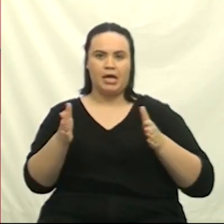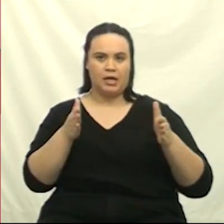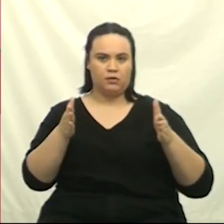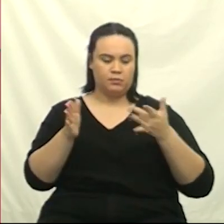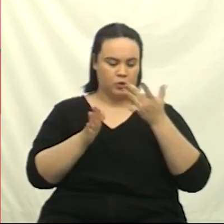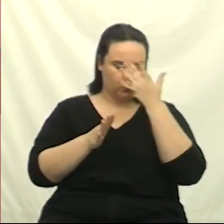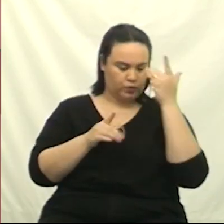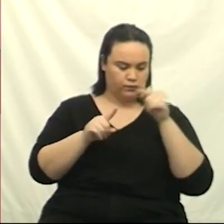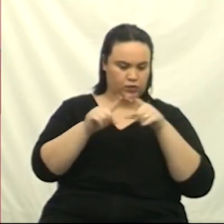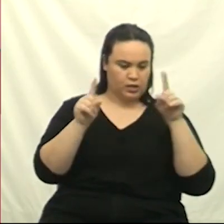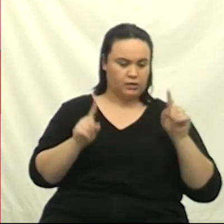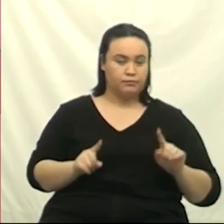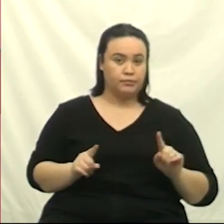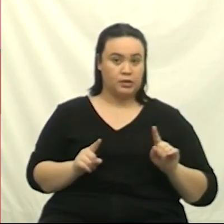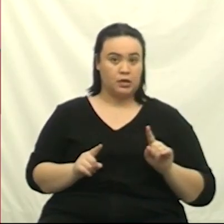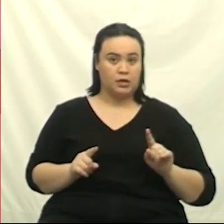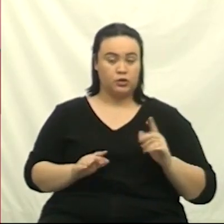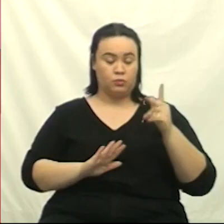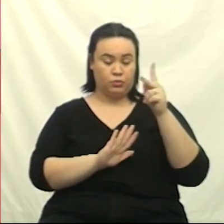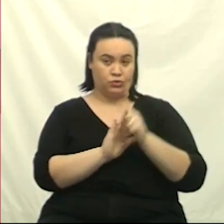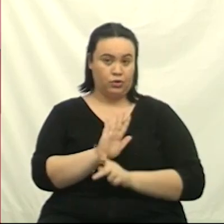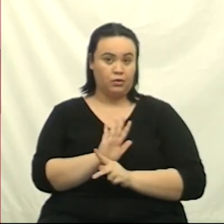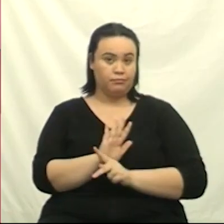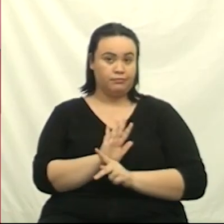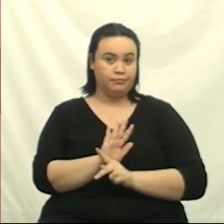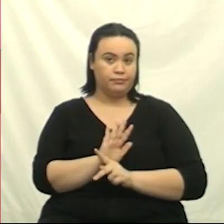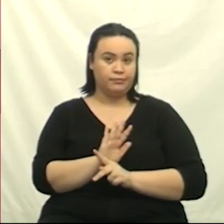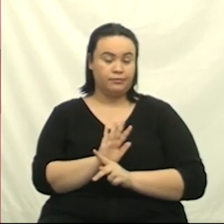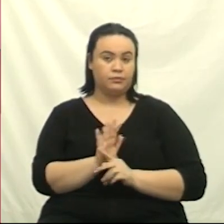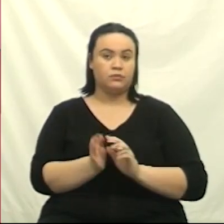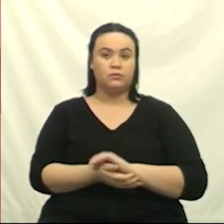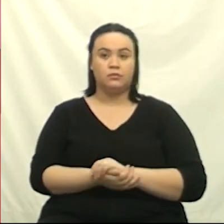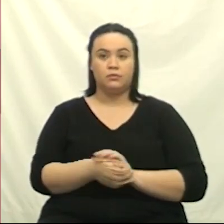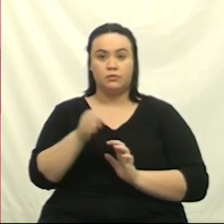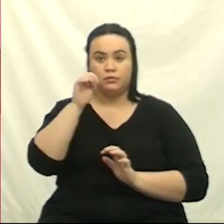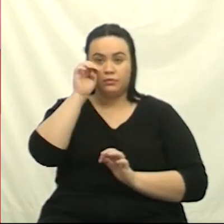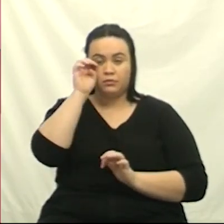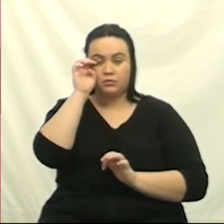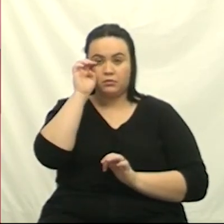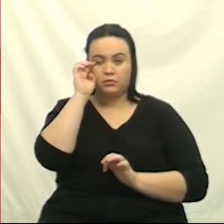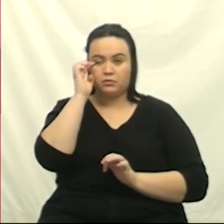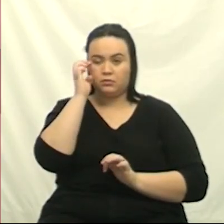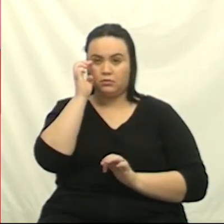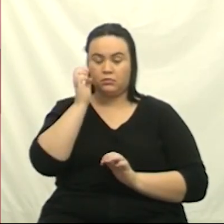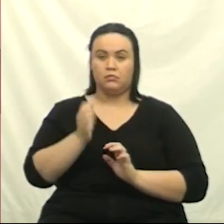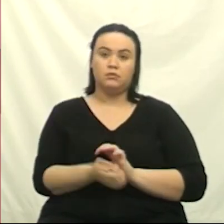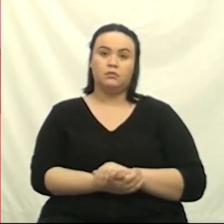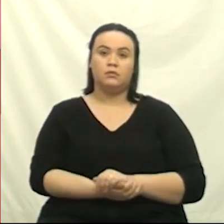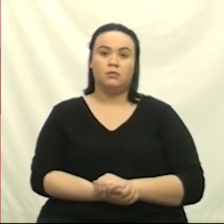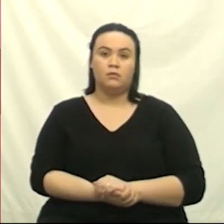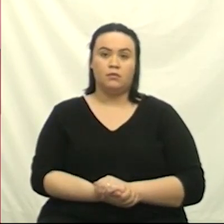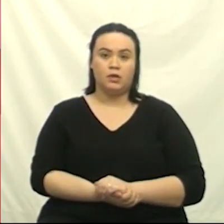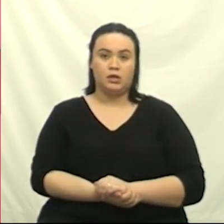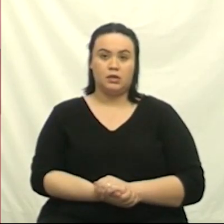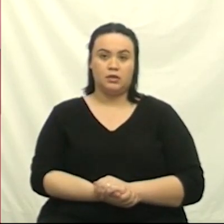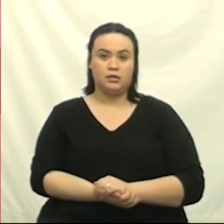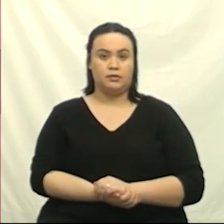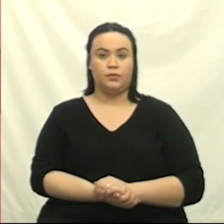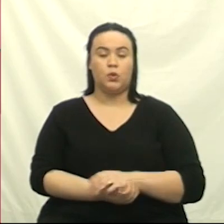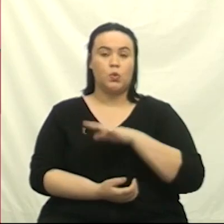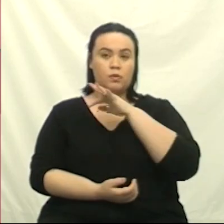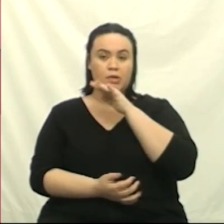servidores acredito que esse projeto ele vai prejudicar todos os servidores dessa cidade